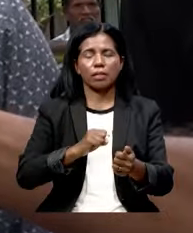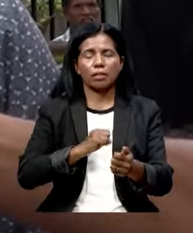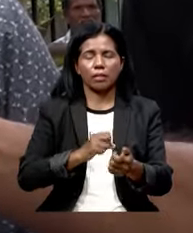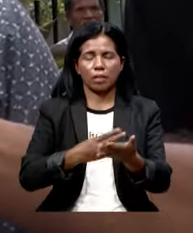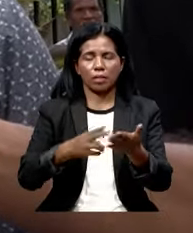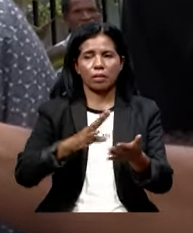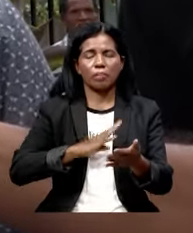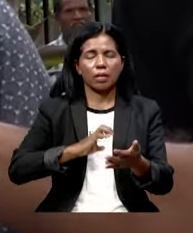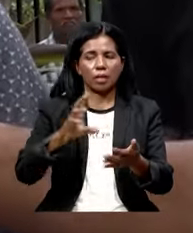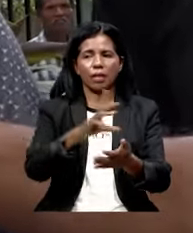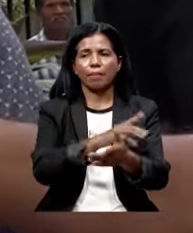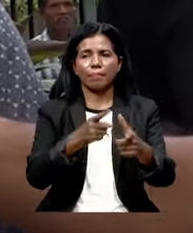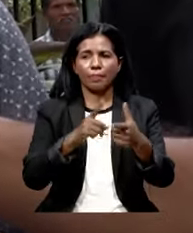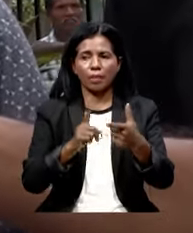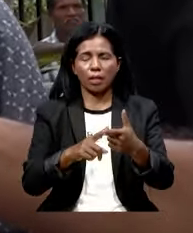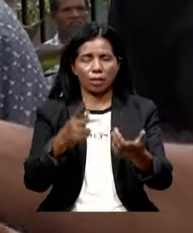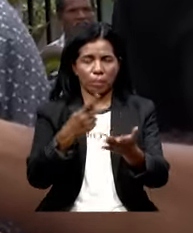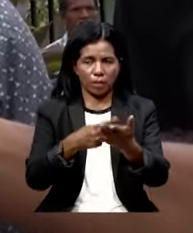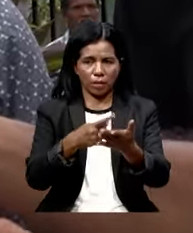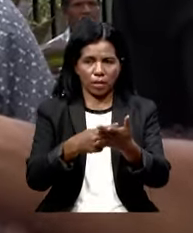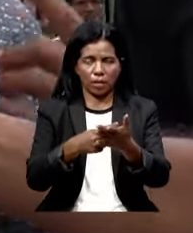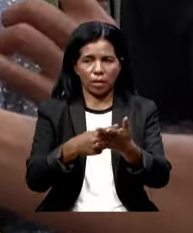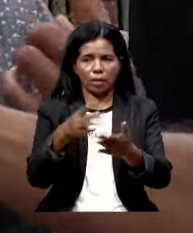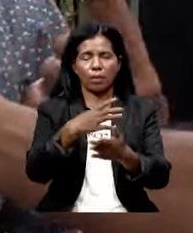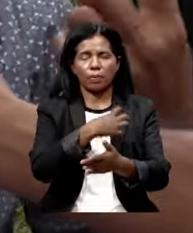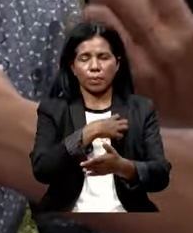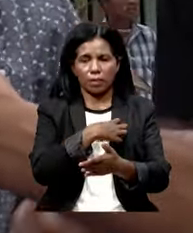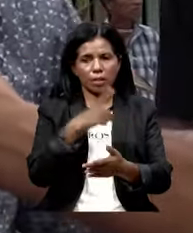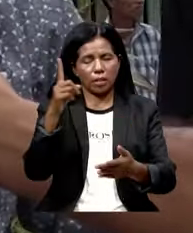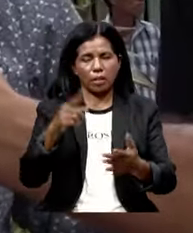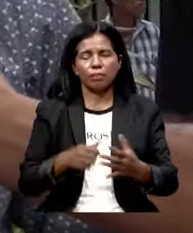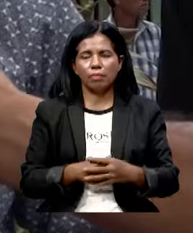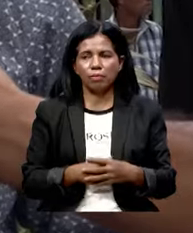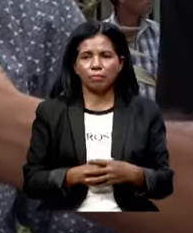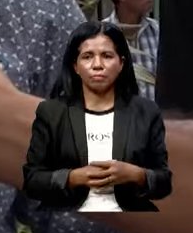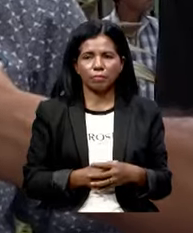nomos projeto balu hanesa iha ba posto polícia iha